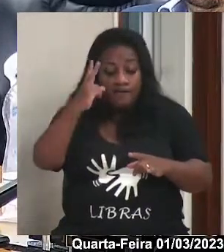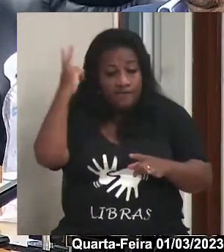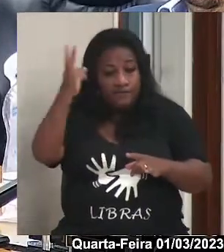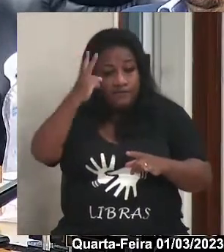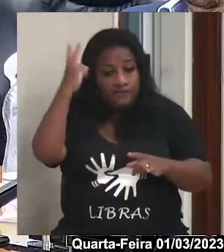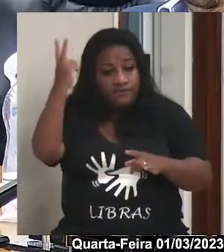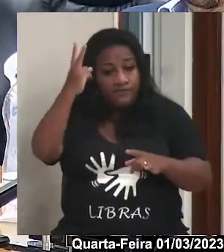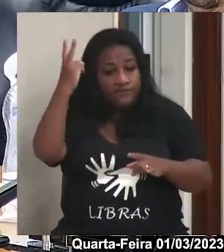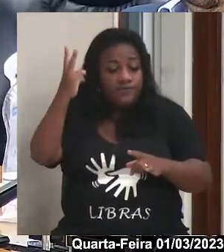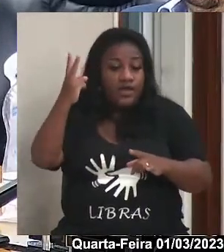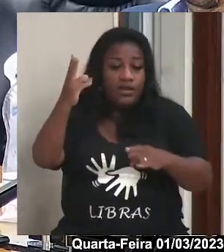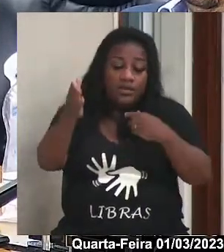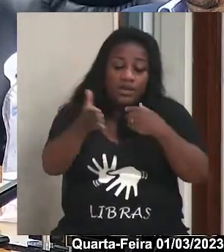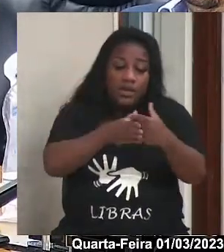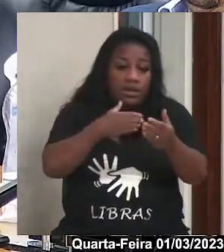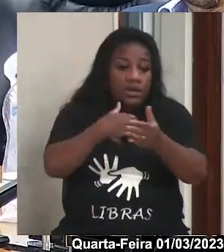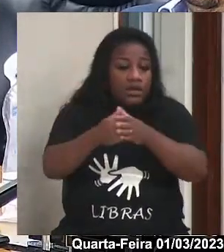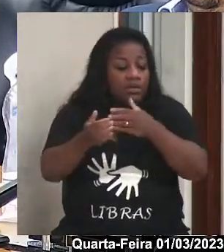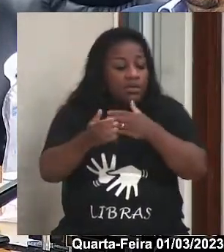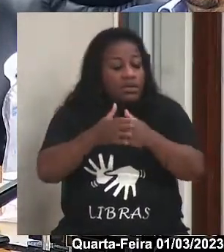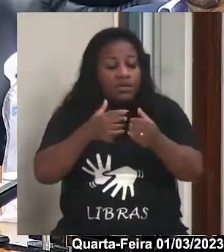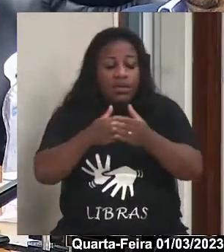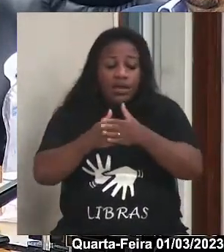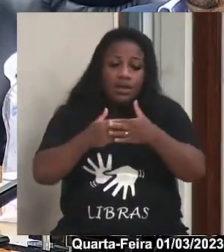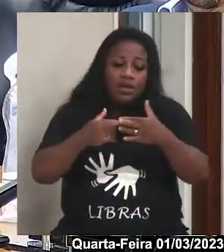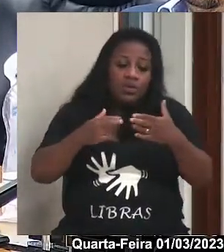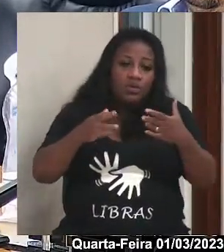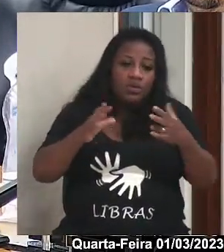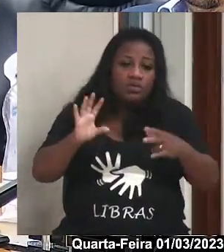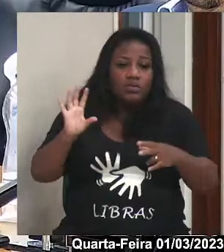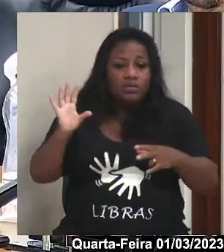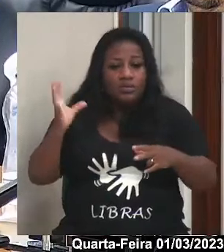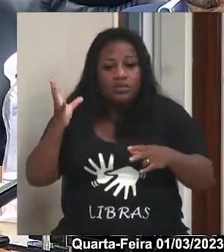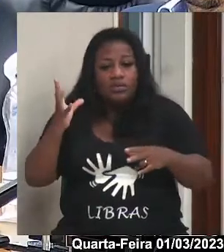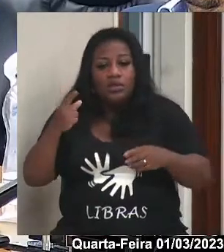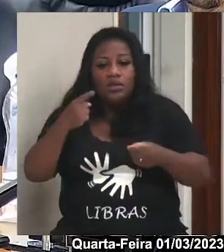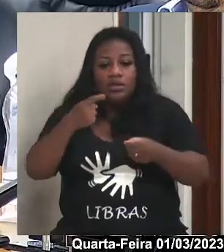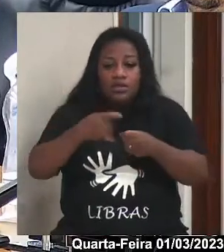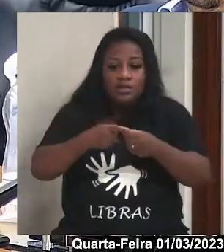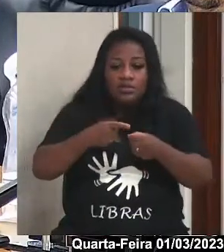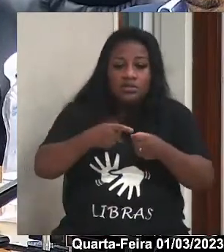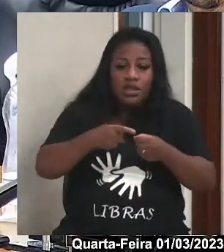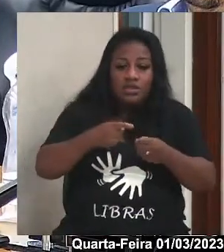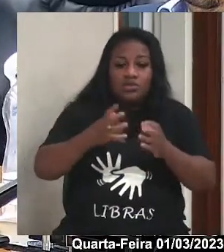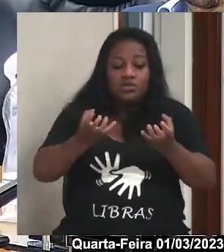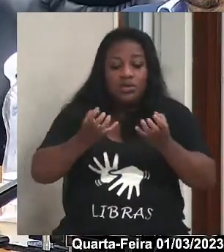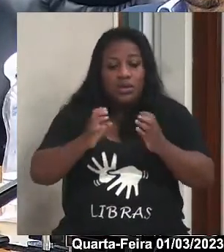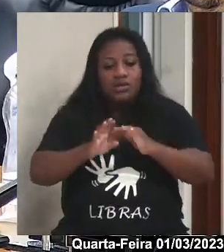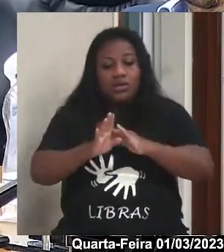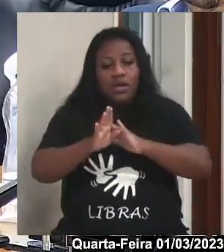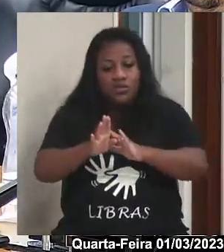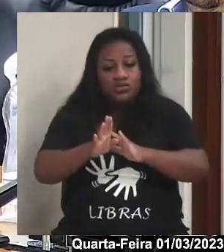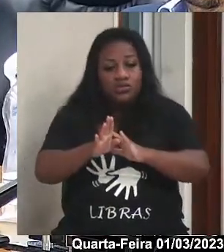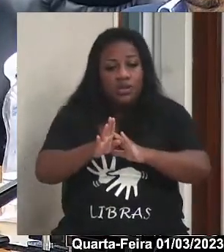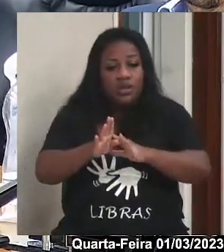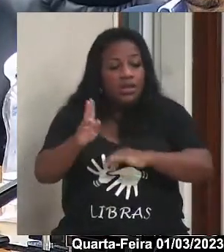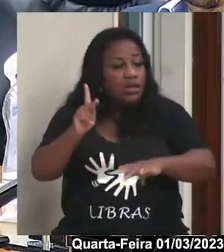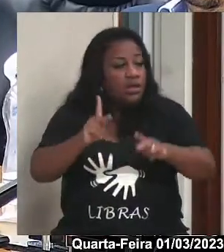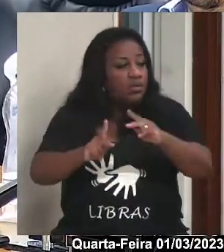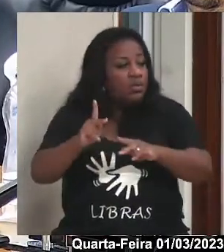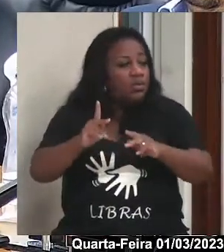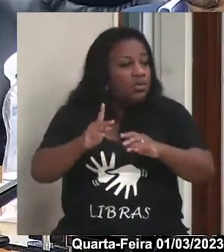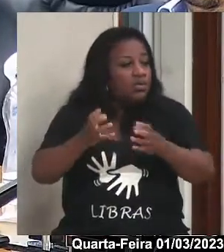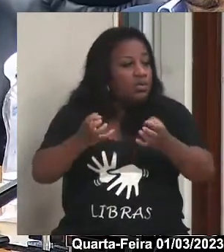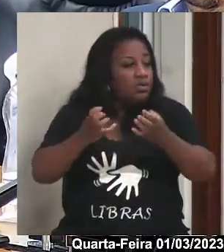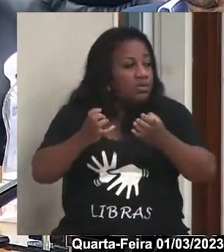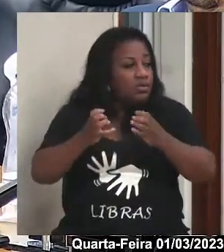seja ele para qualquer coisa que seja votado dentro da cidade ou ideia de qualquer vereador aqui. O que